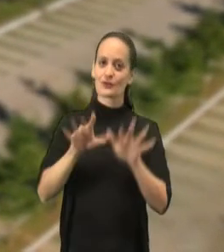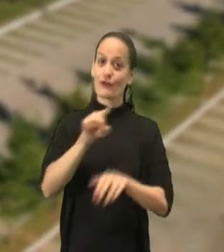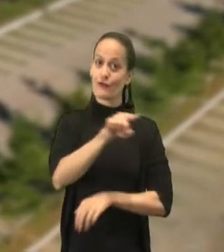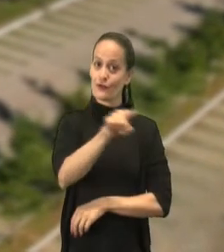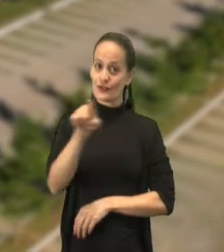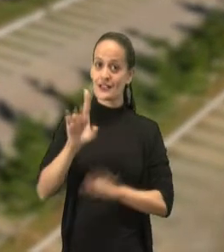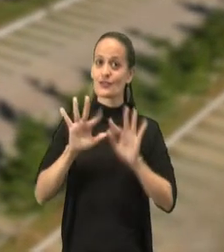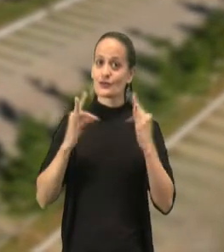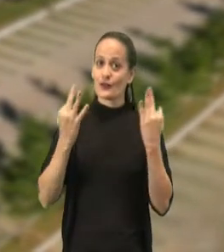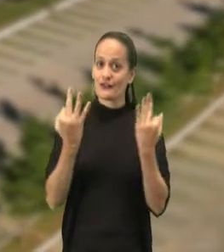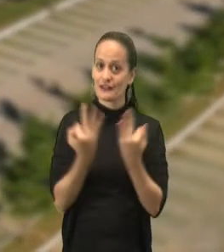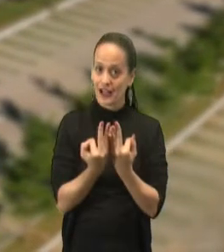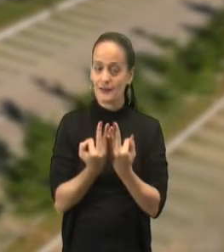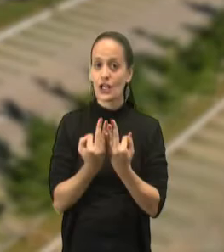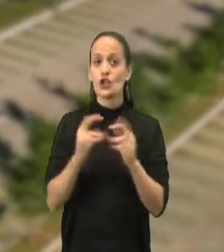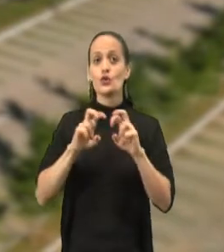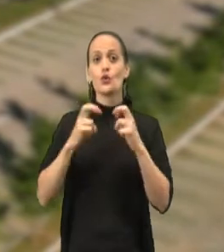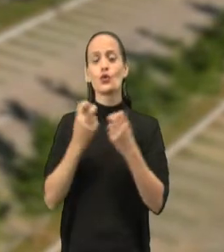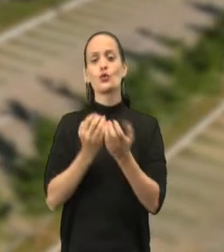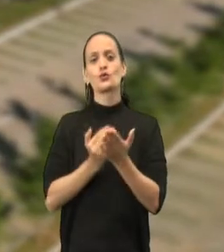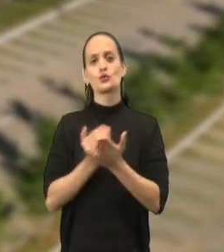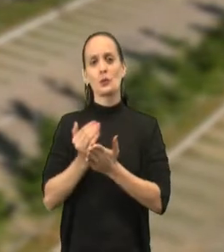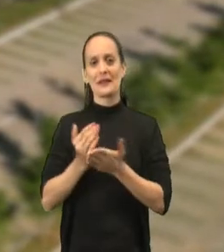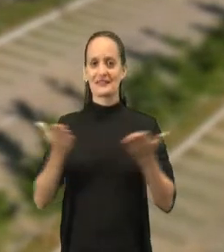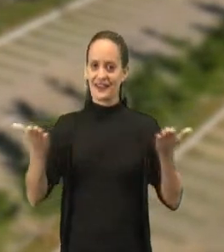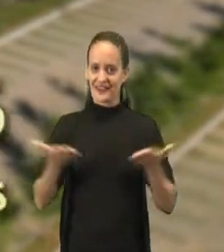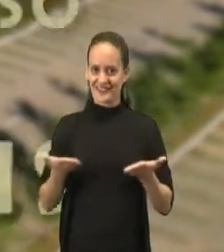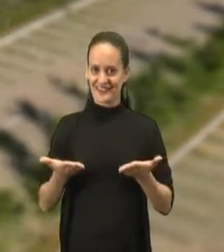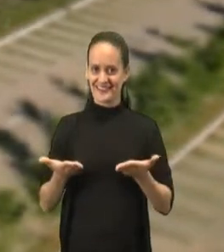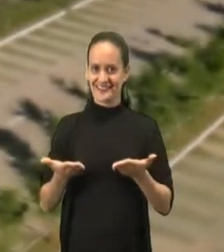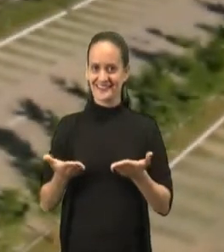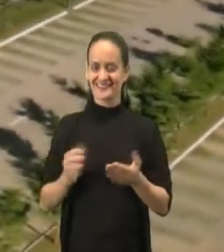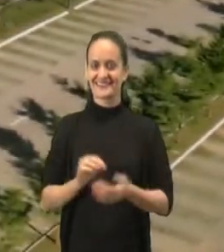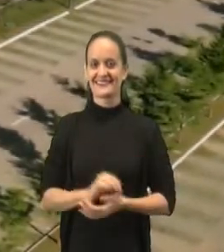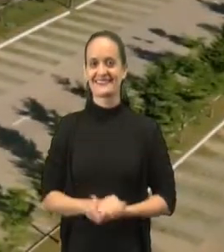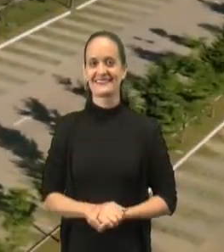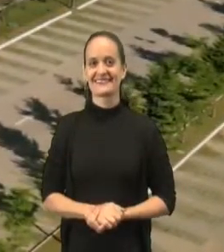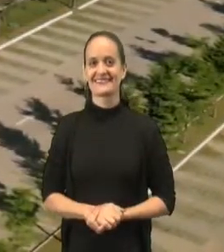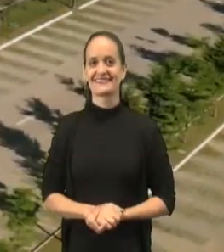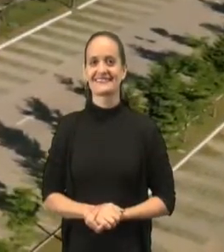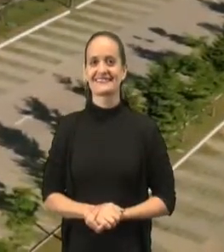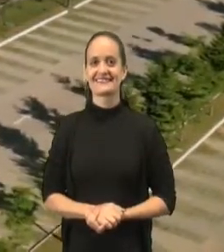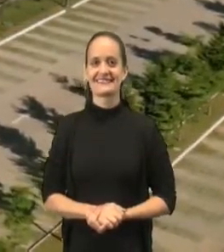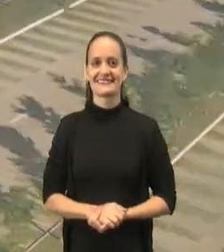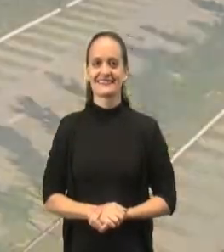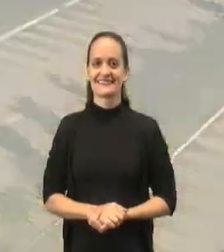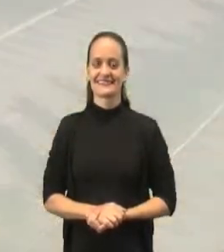você, sua família e o culto que se inicia agora.